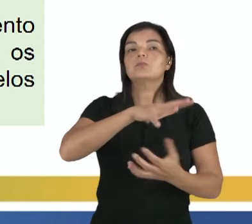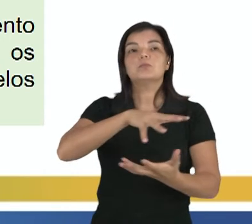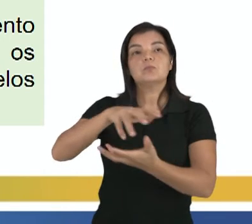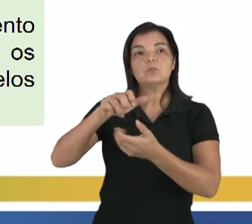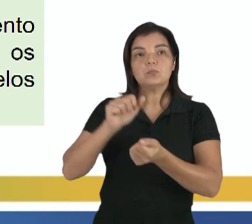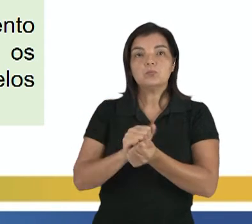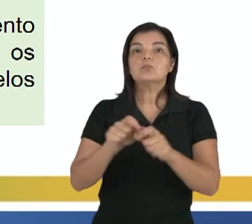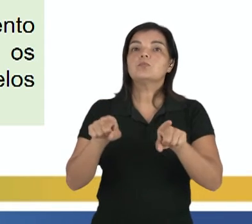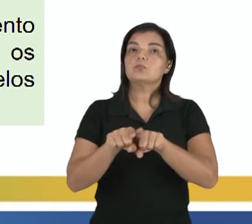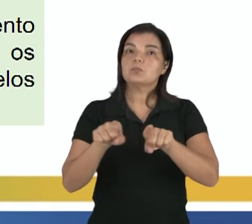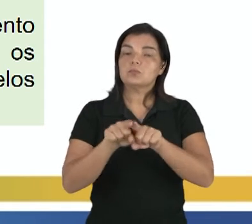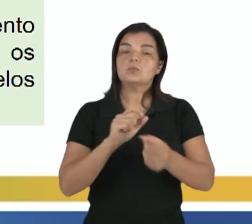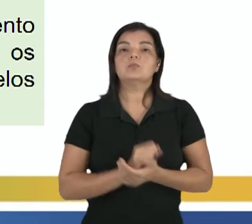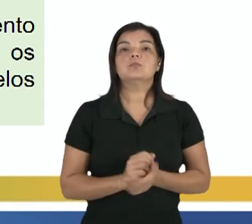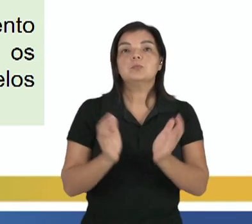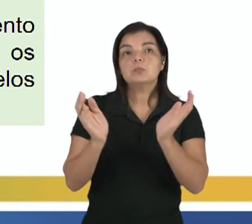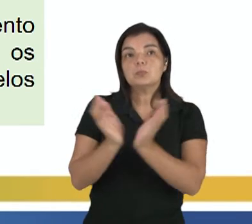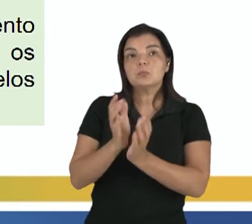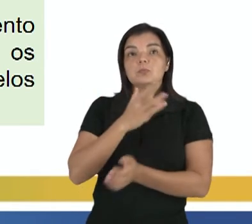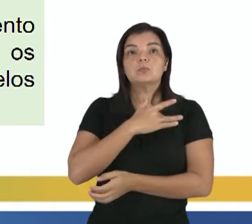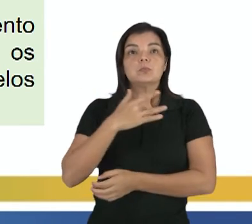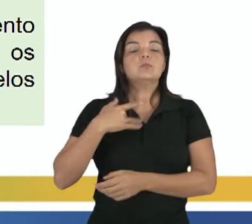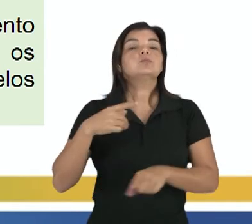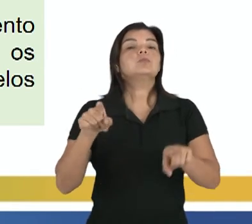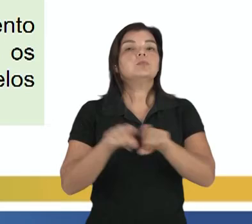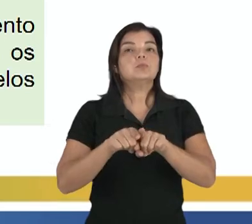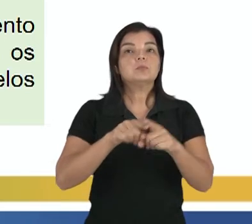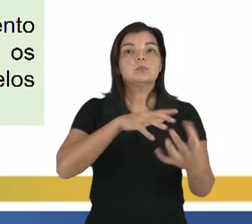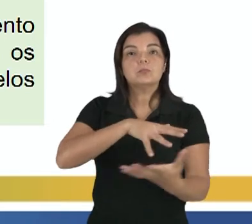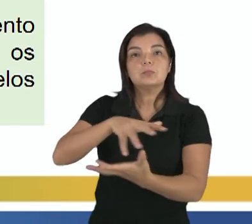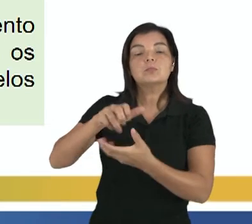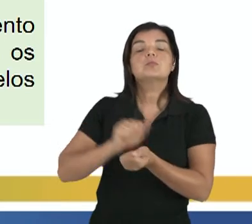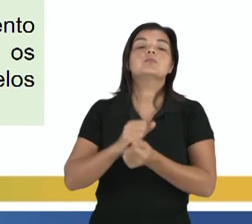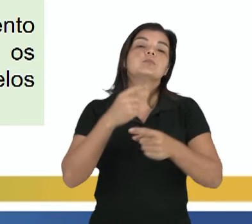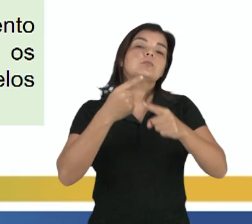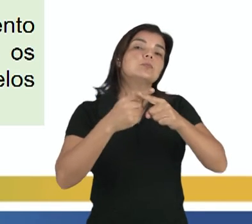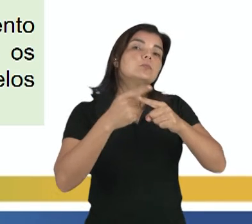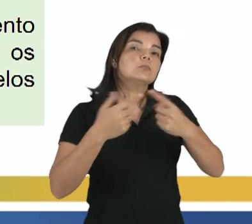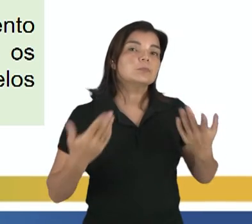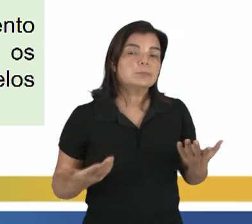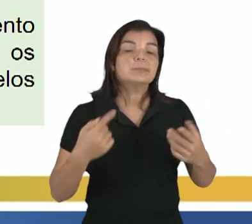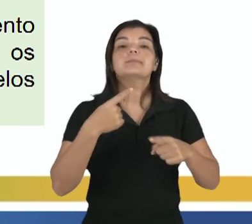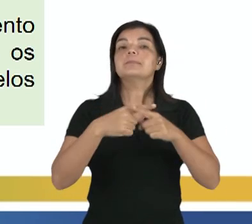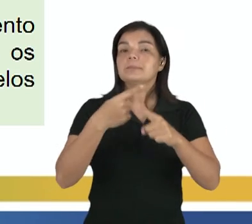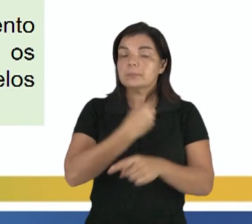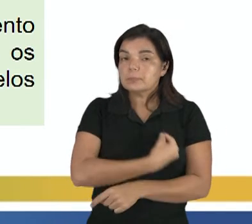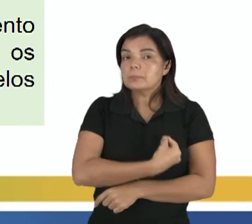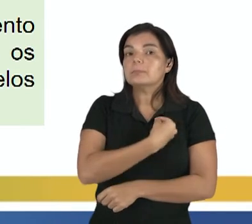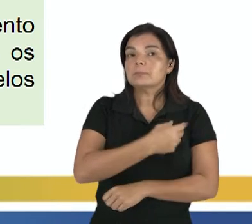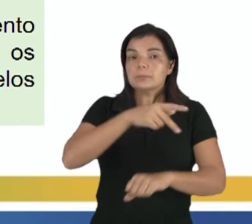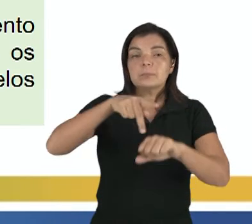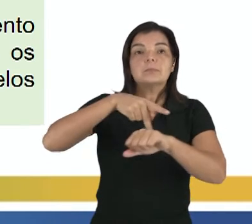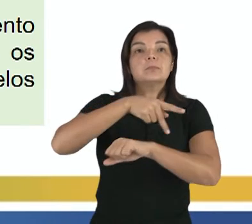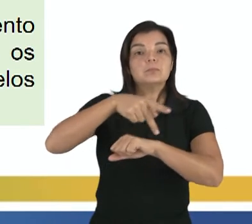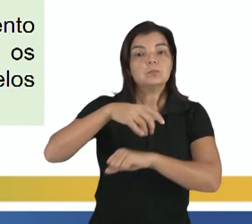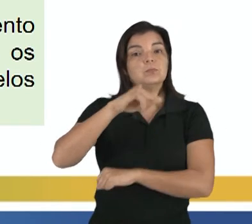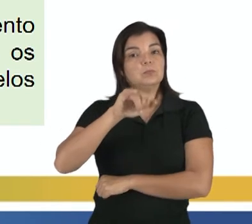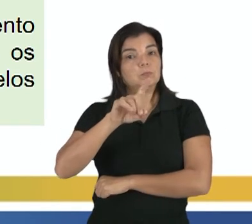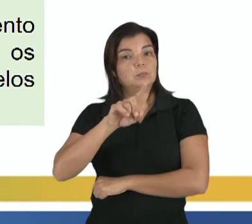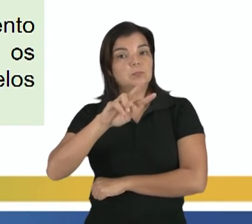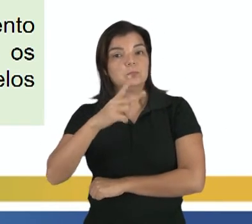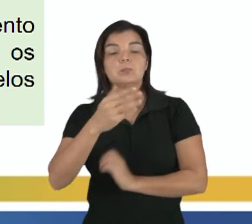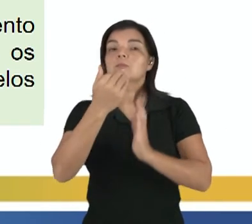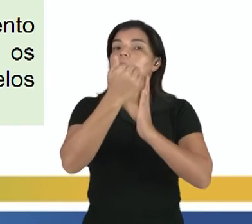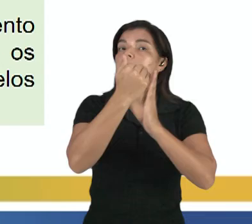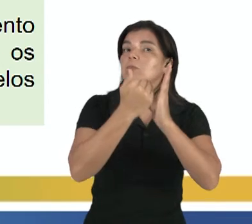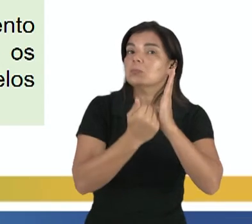essa comissão dos determinantes da saúde ela também é mundial. Por quê? Porque existem países que têm o IDH muito